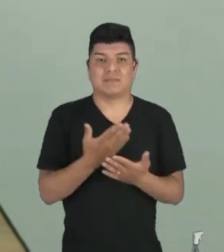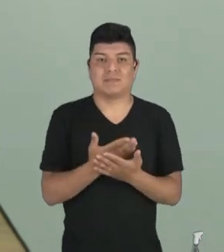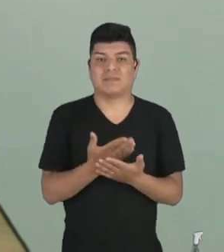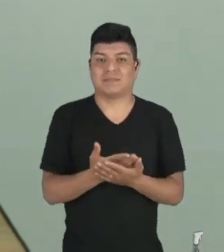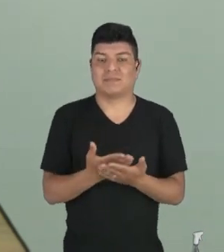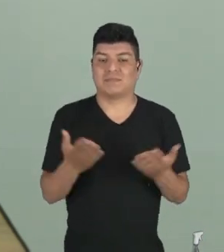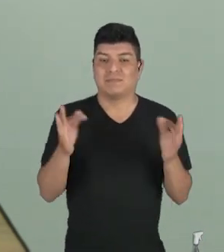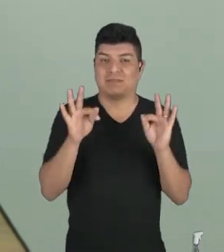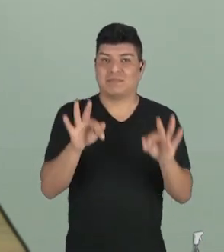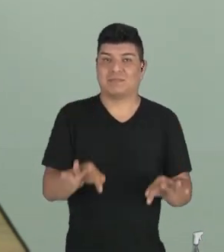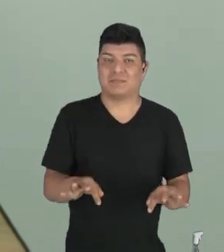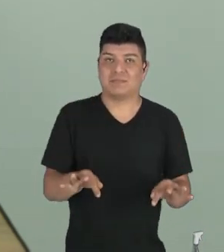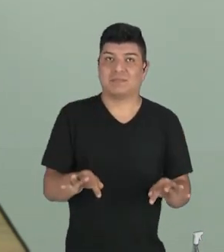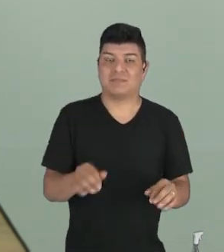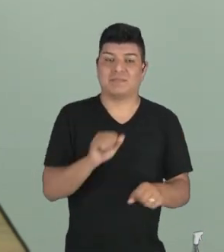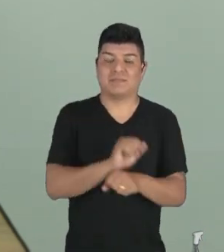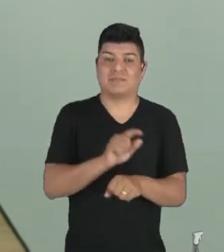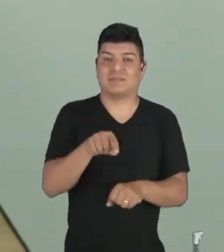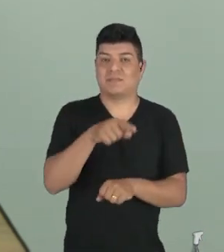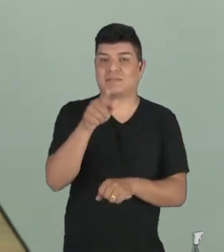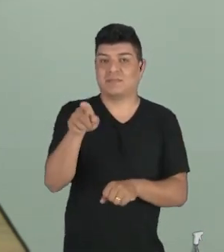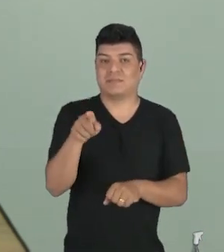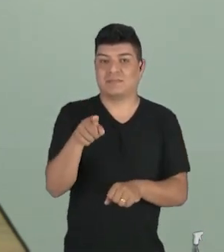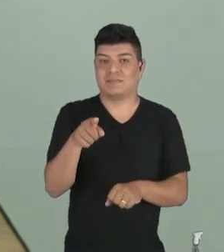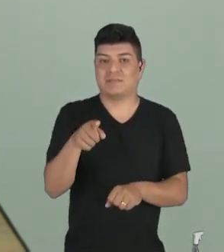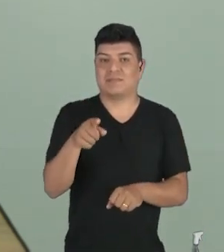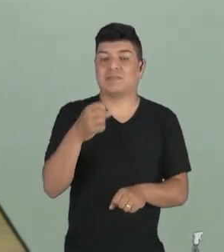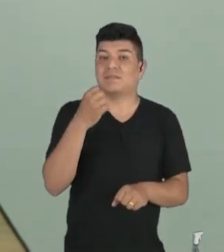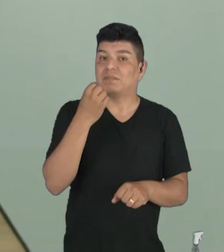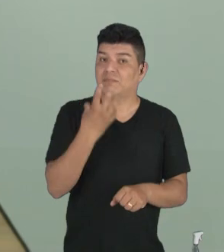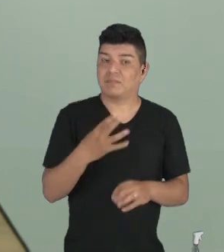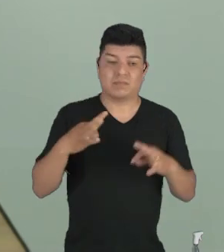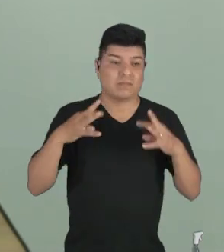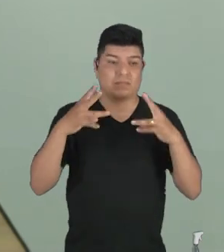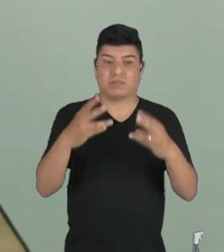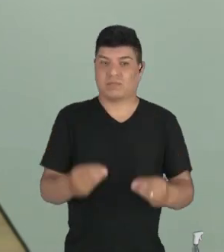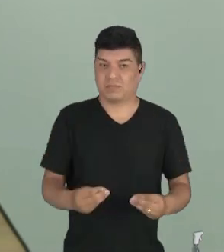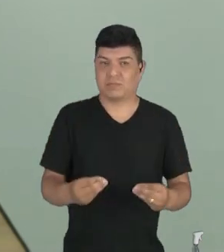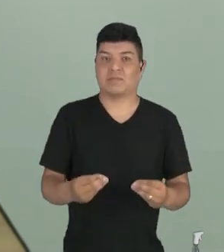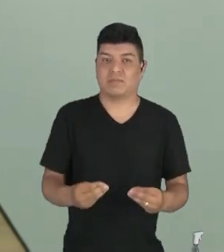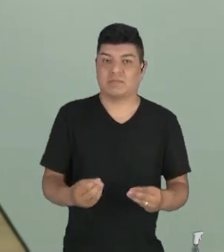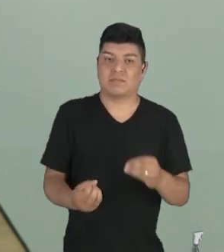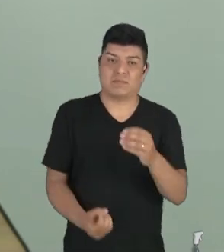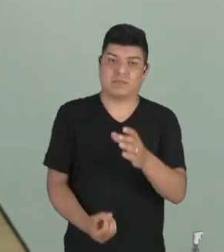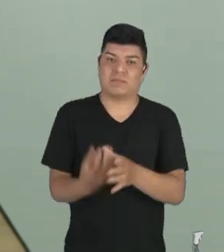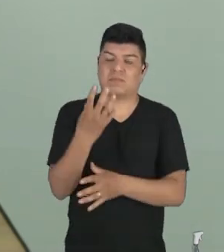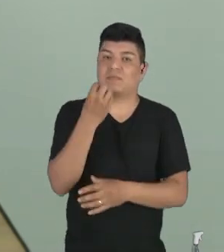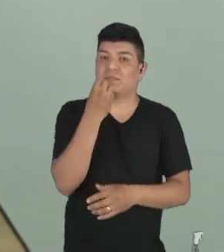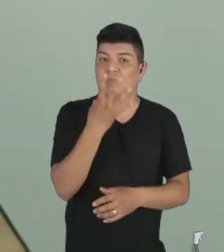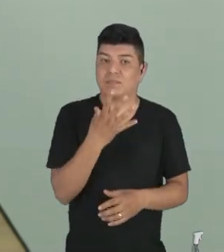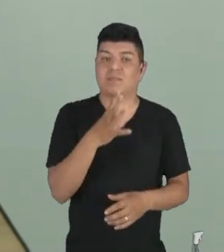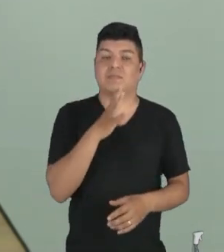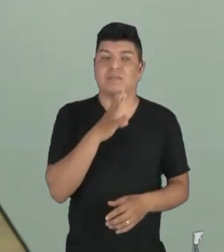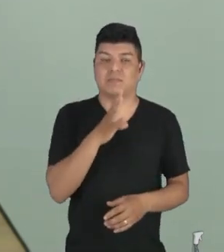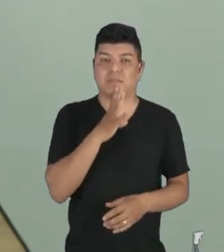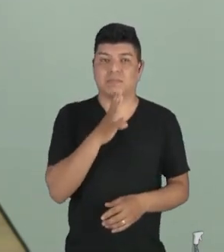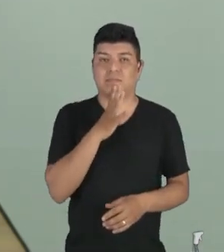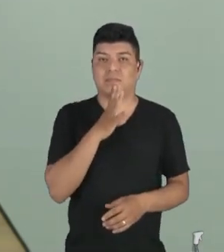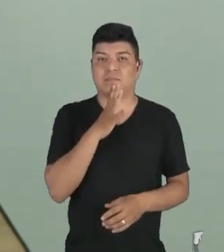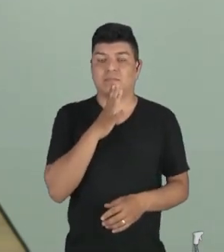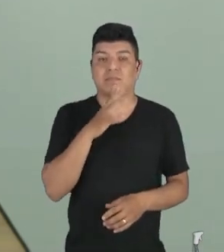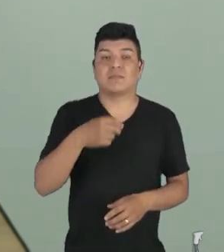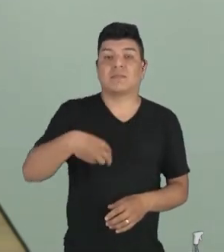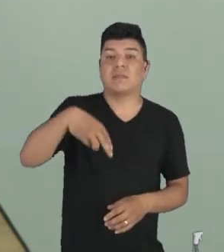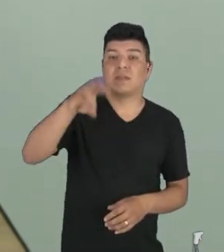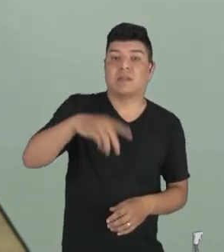aula chega ao fim. E eu espero que você reflita muito sobre tudo isso, essa formação. É muito bom nós conhecermos